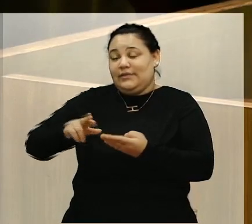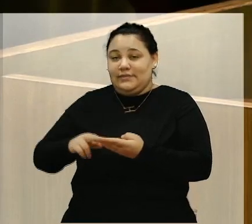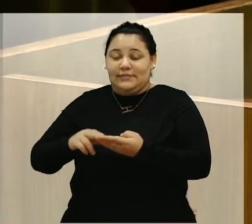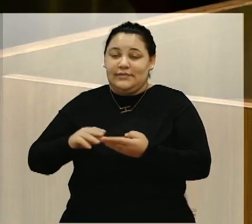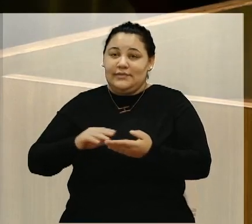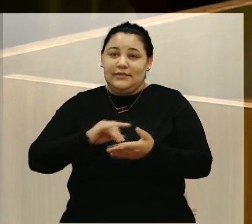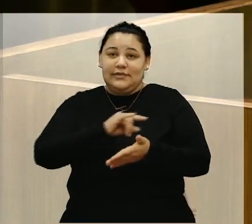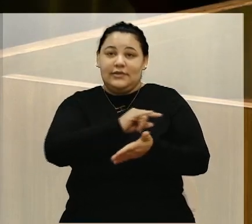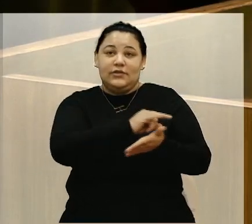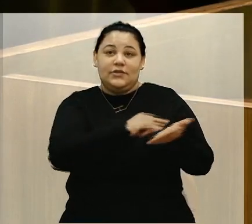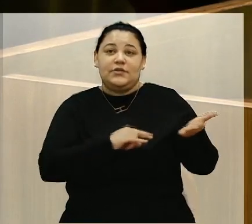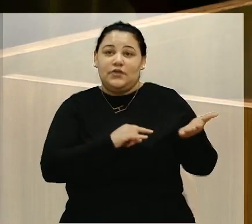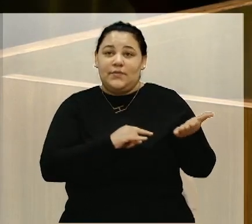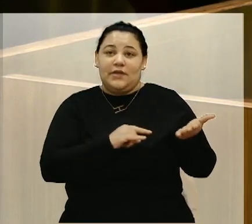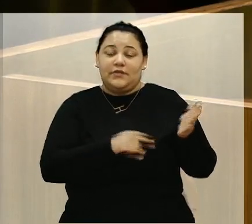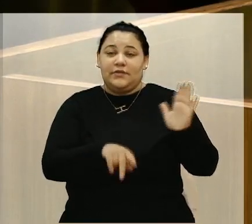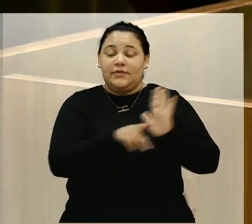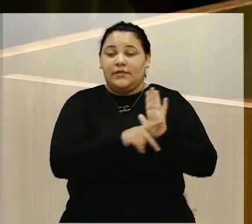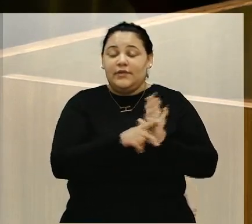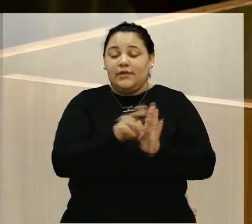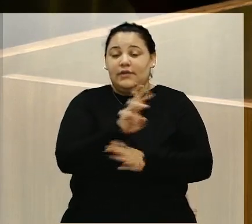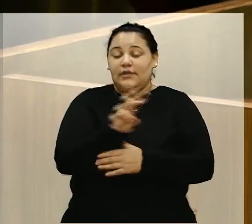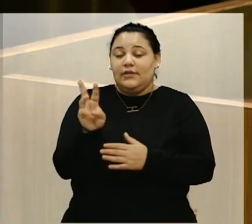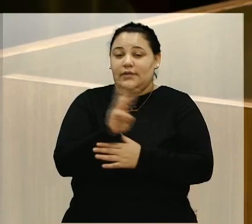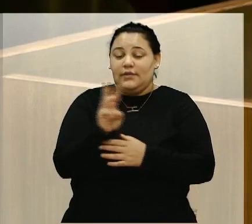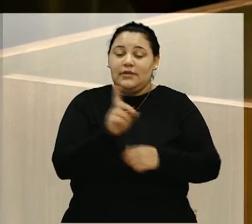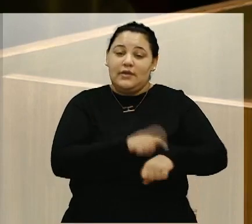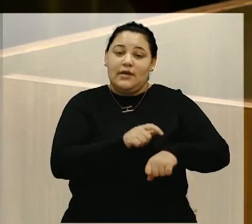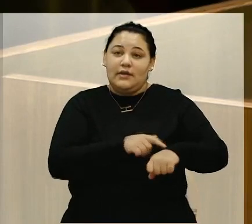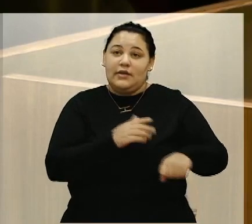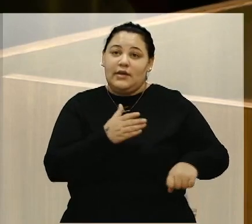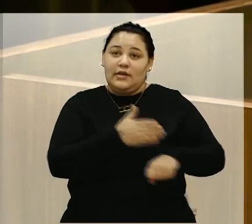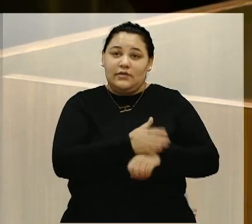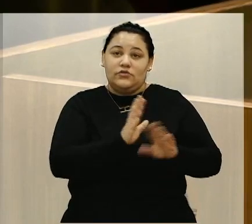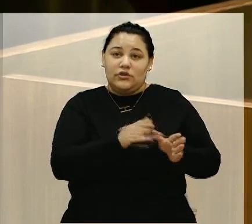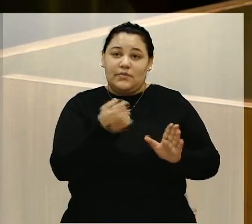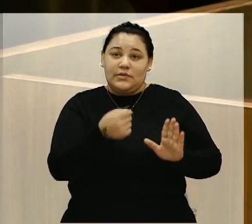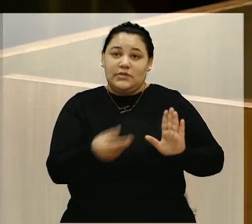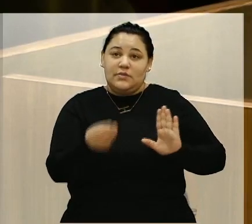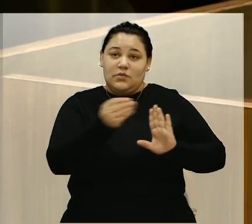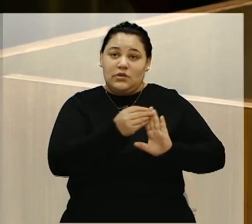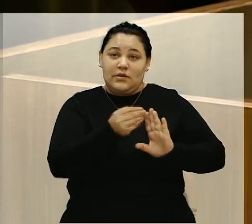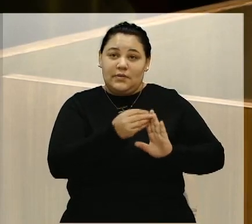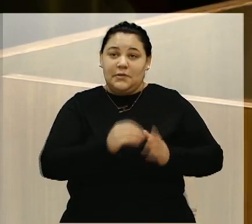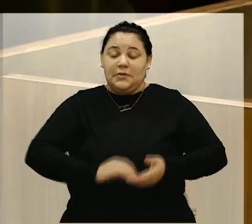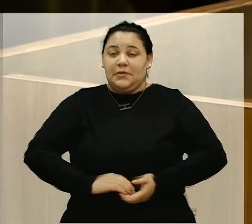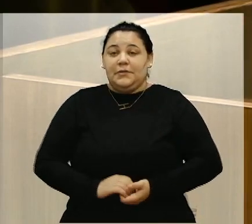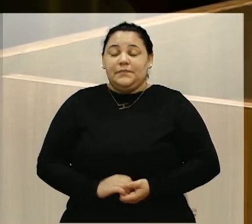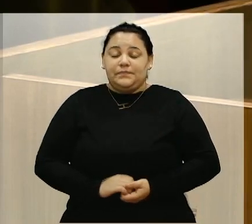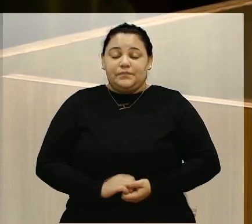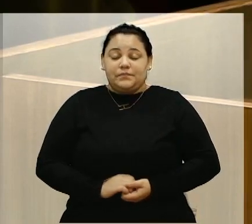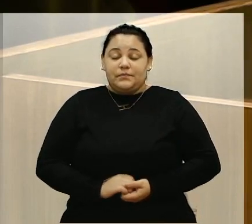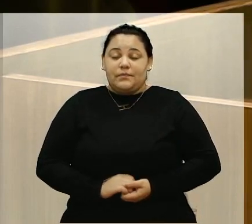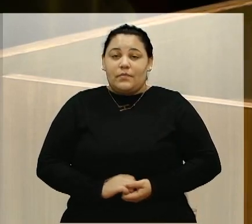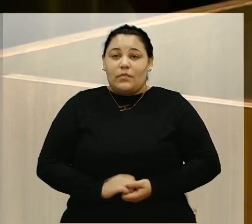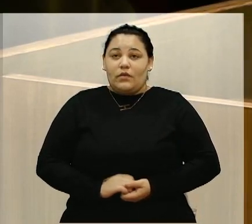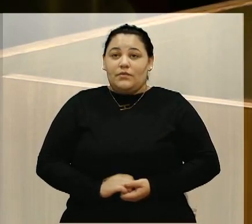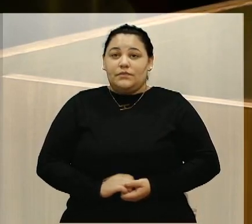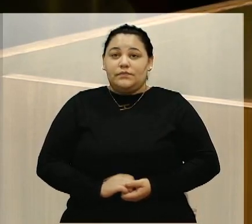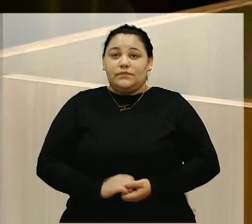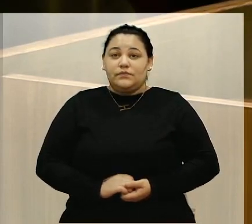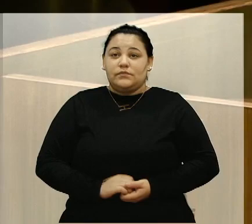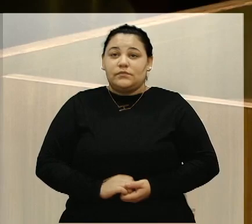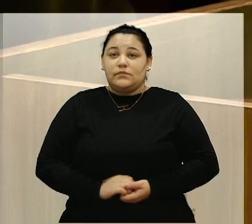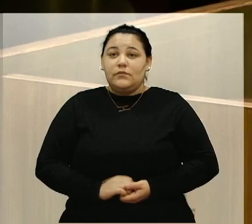próprio site, quando entra, já se coloca os documentos. E aqui eu quero